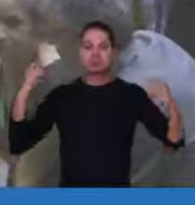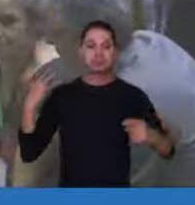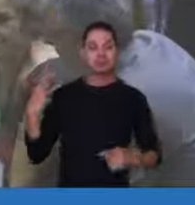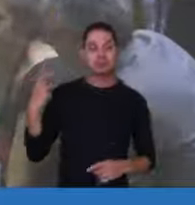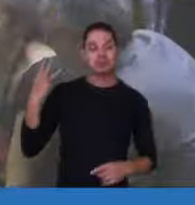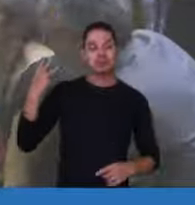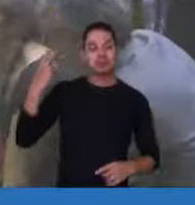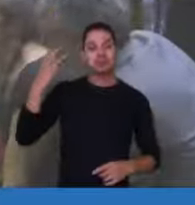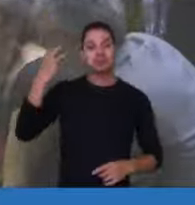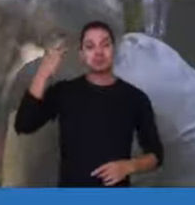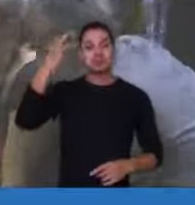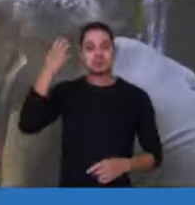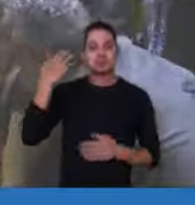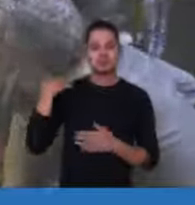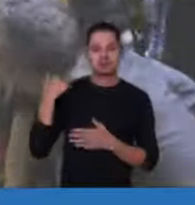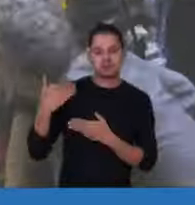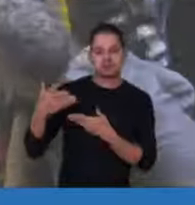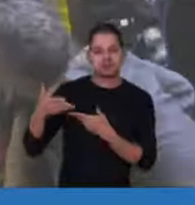Marielle nos